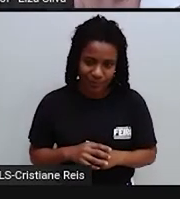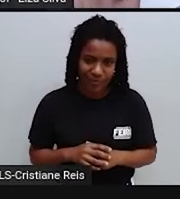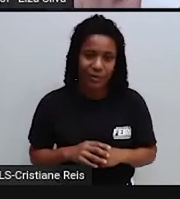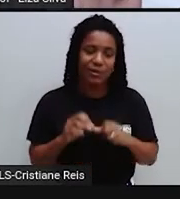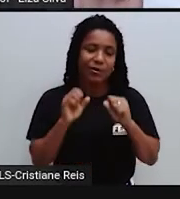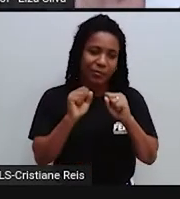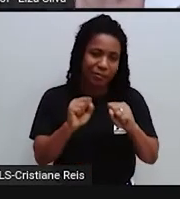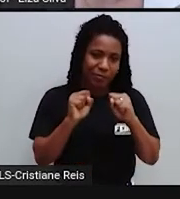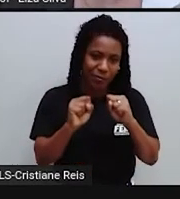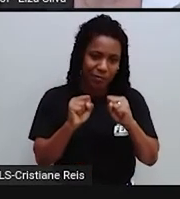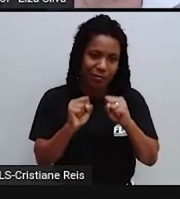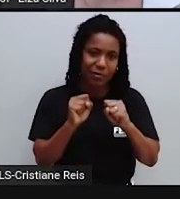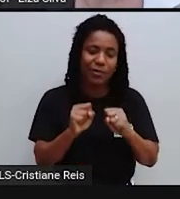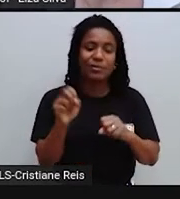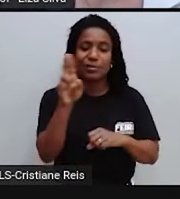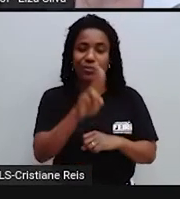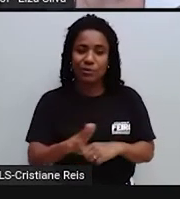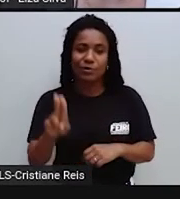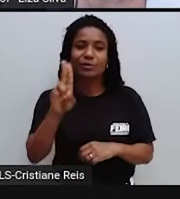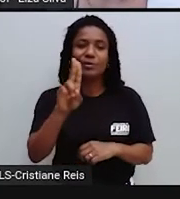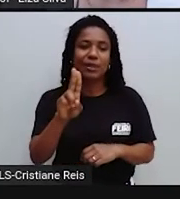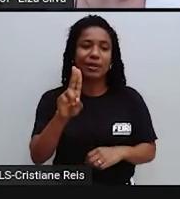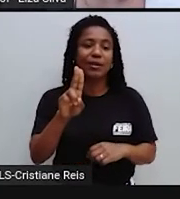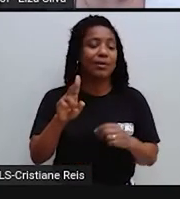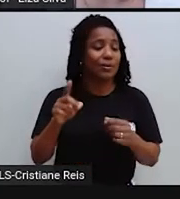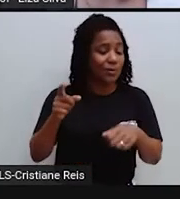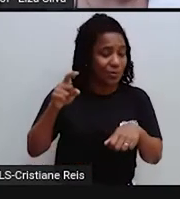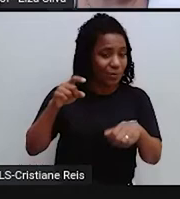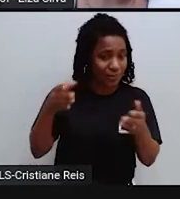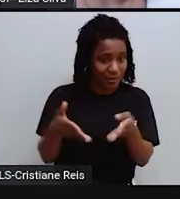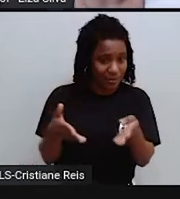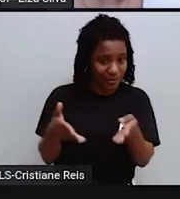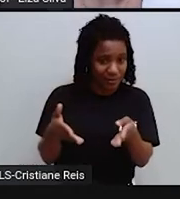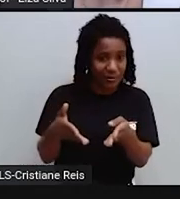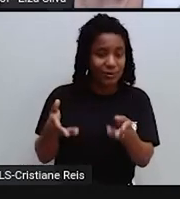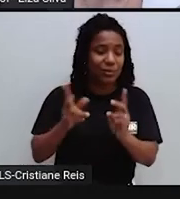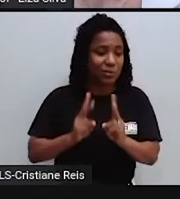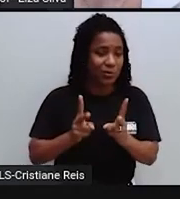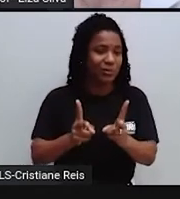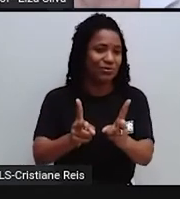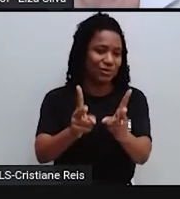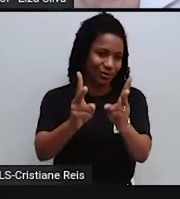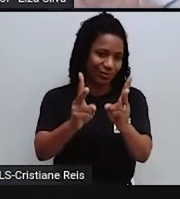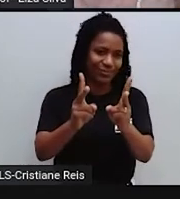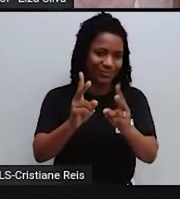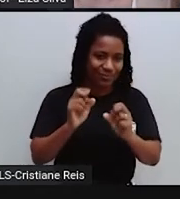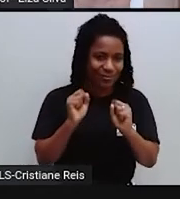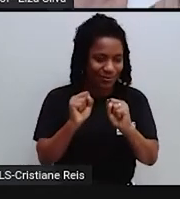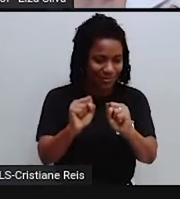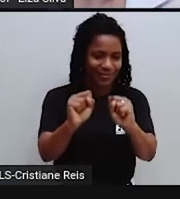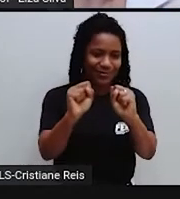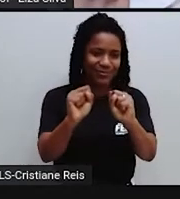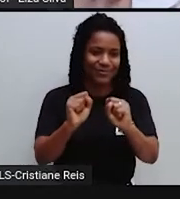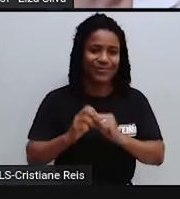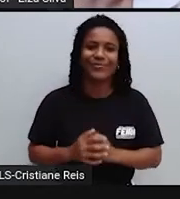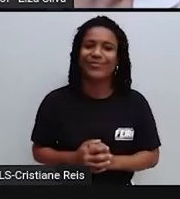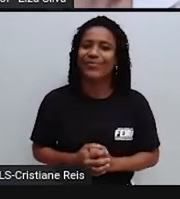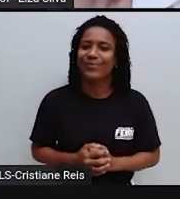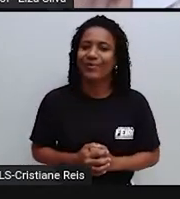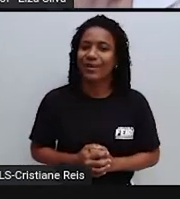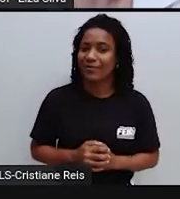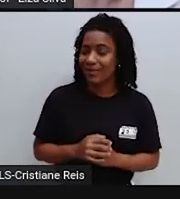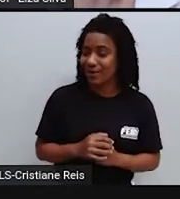você também pode utilizar o present continuous tense. E nós temos mais uma